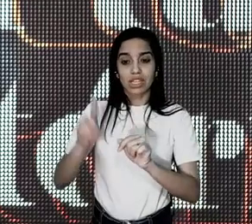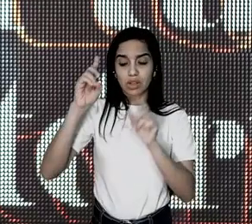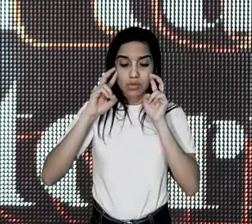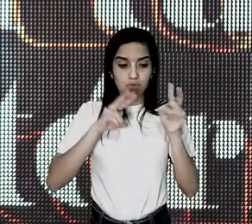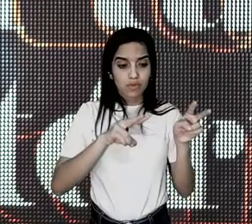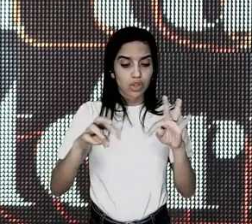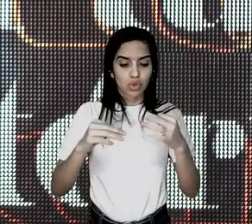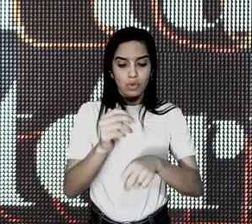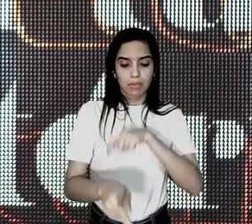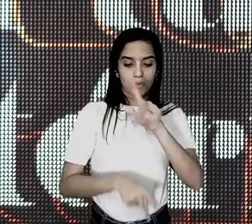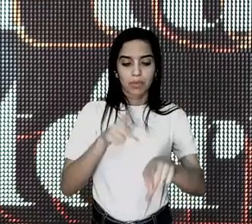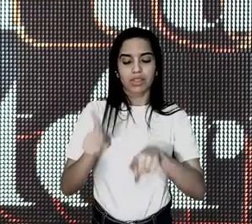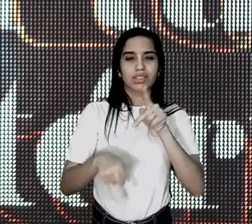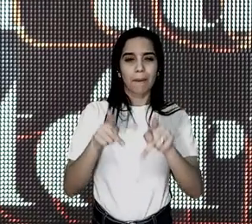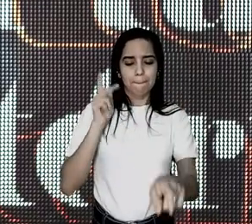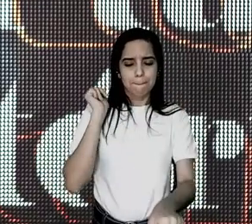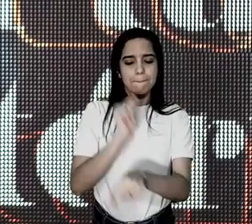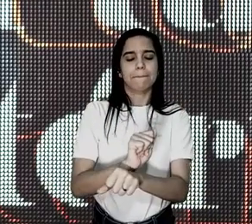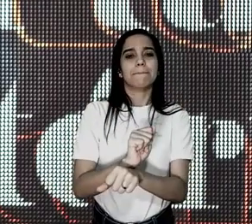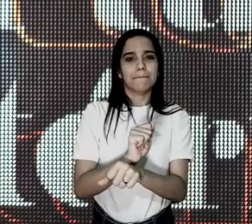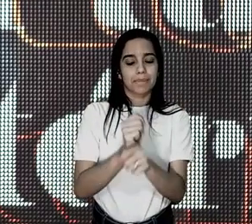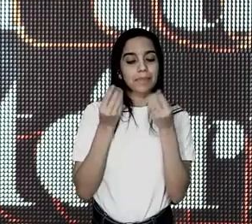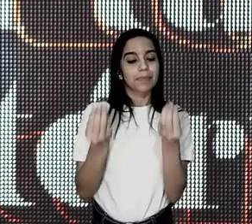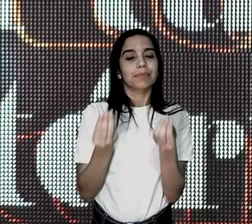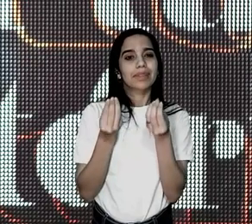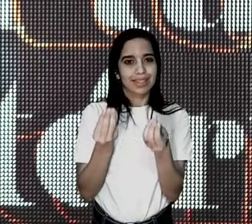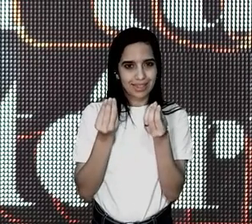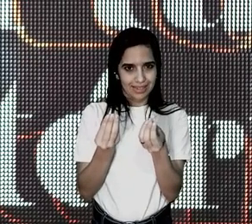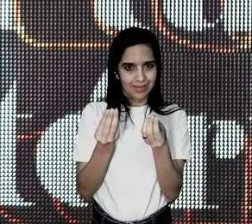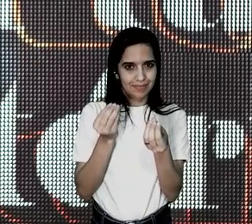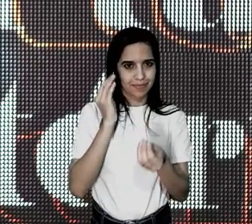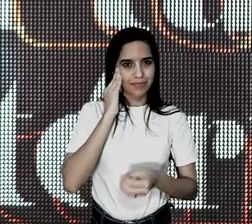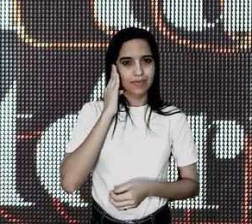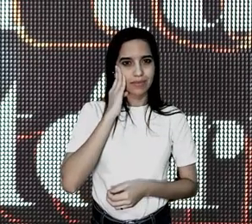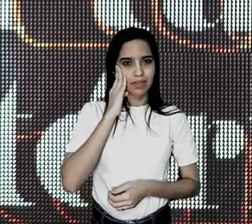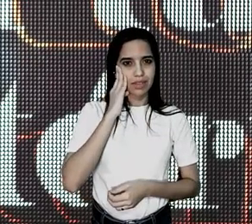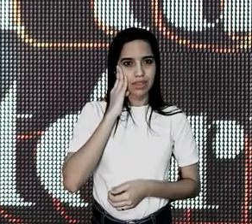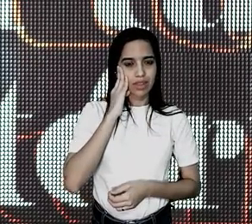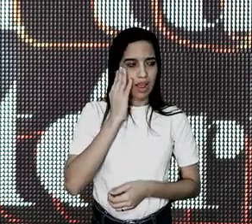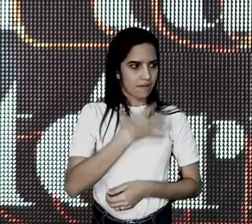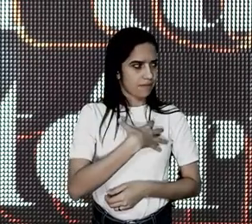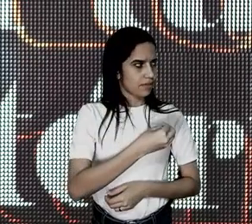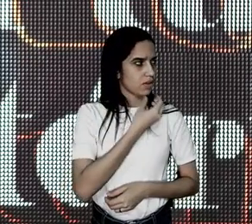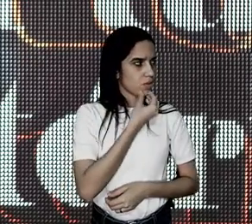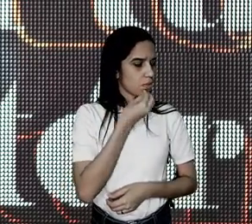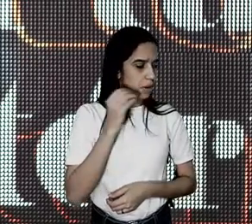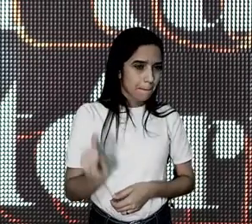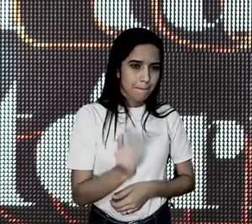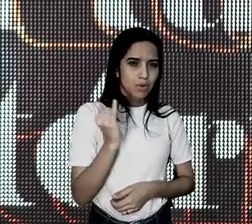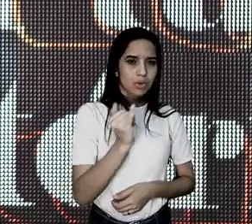uma população inteira pararem para entenderem que não só a filha do homem importante tinha o seu